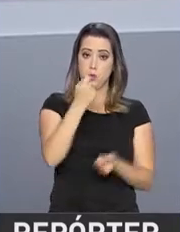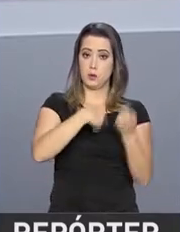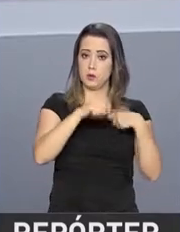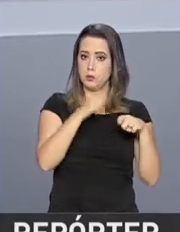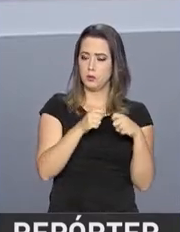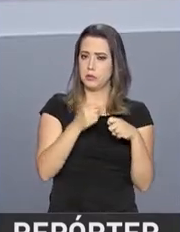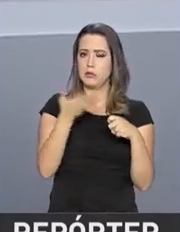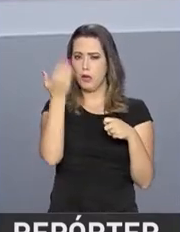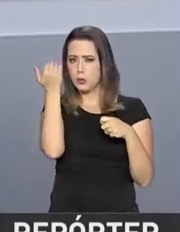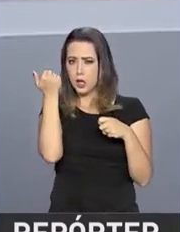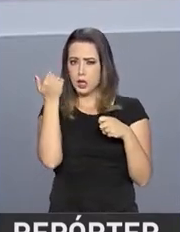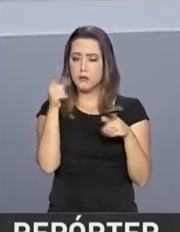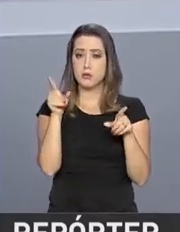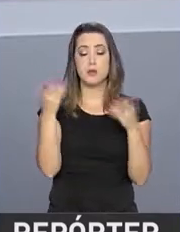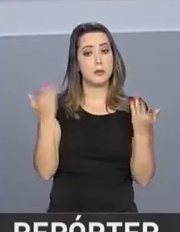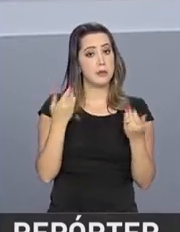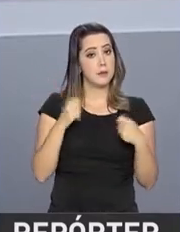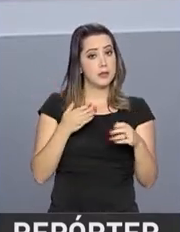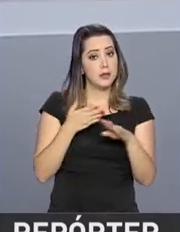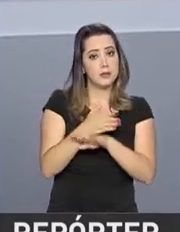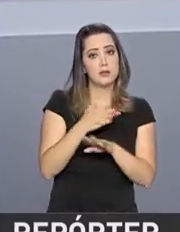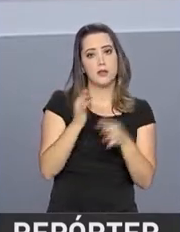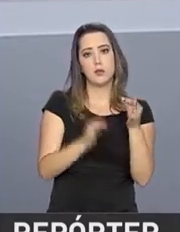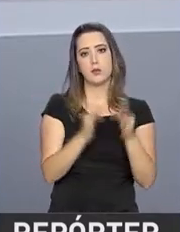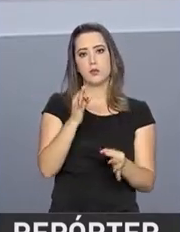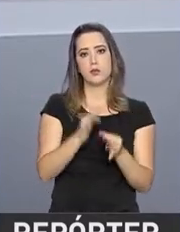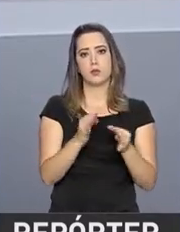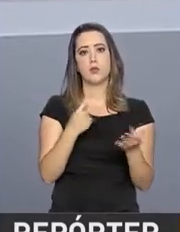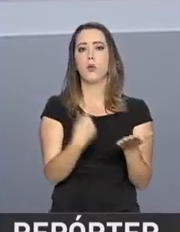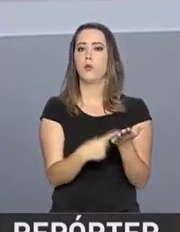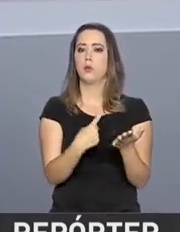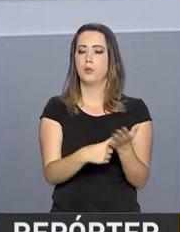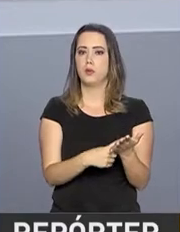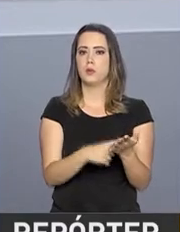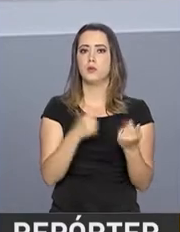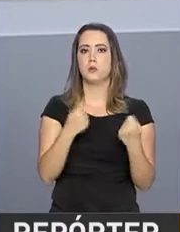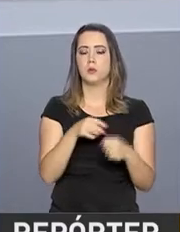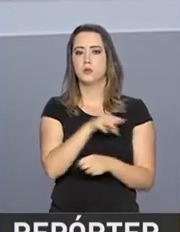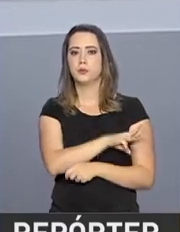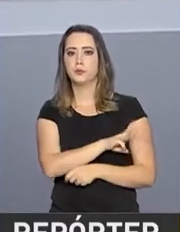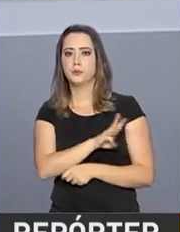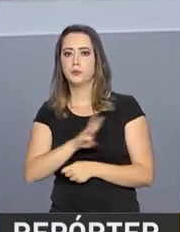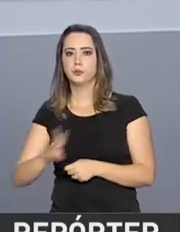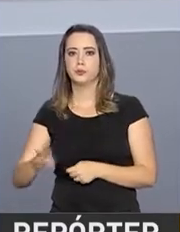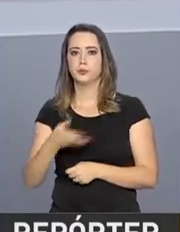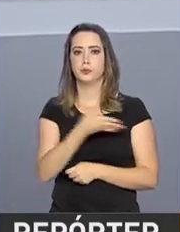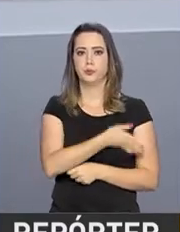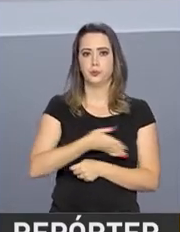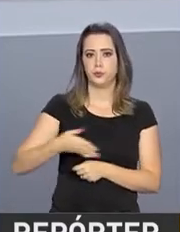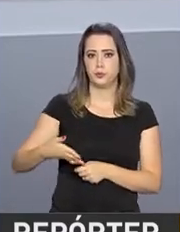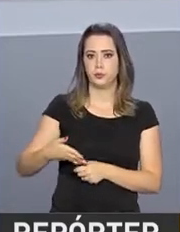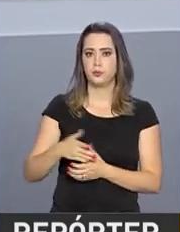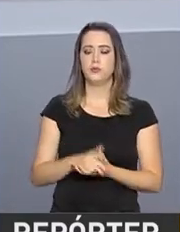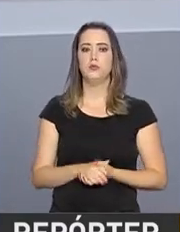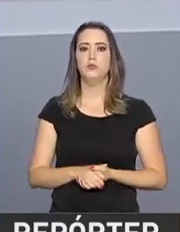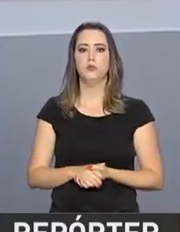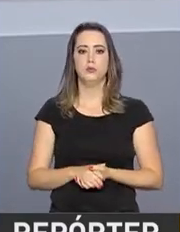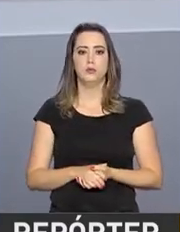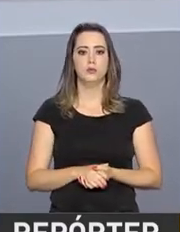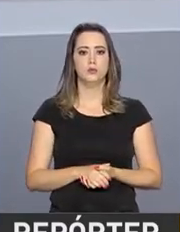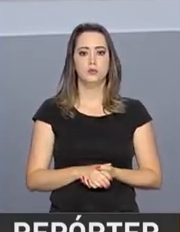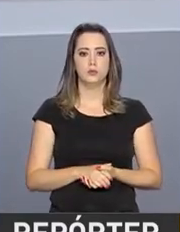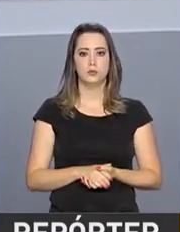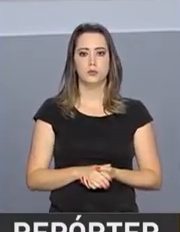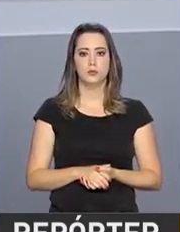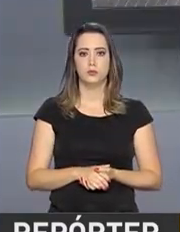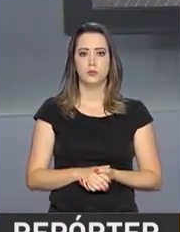que entraram na justiça e quiserem aderir ao acordo devem se cadastrar na plataforma da internet, chamada de Pagamento da